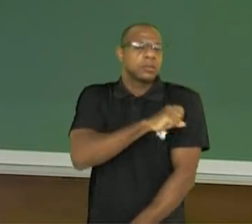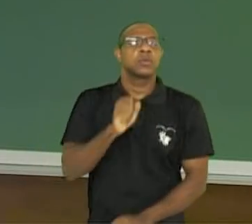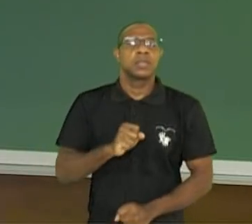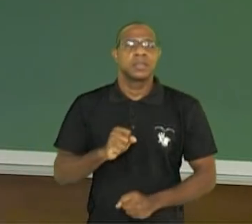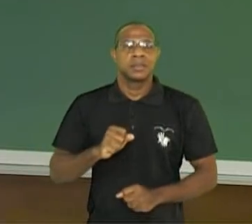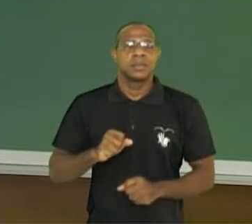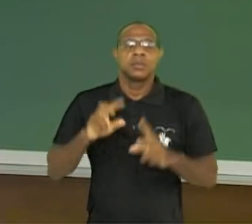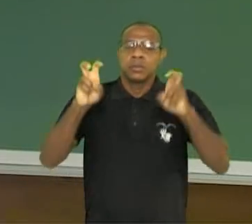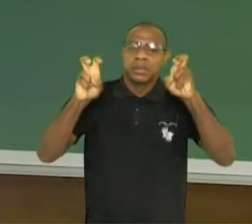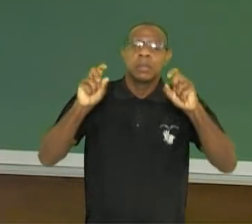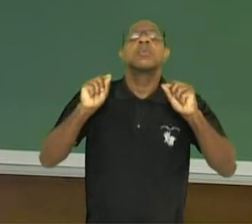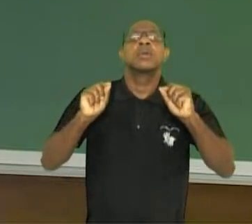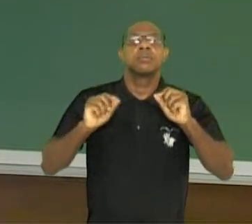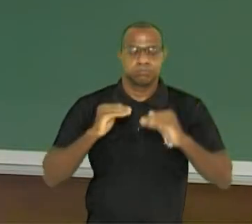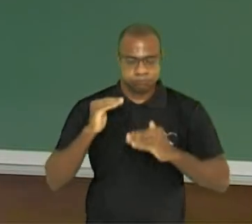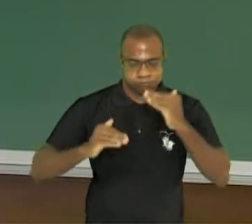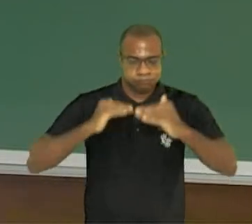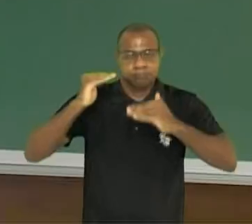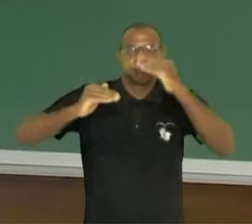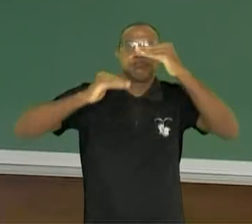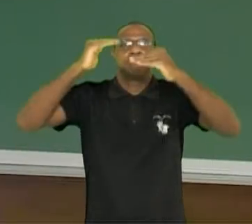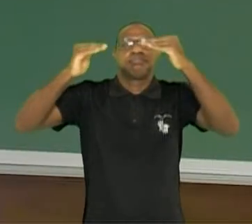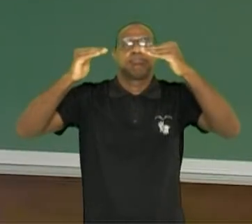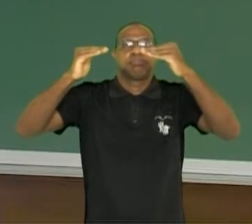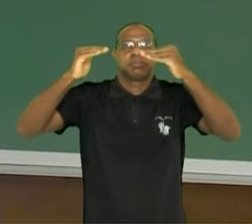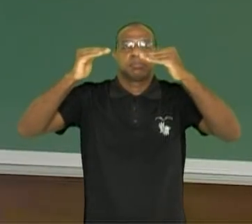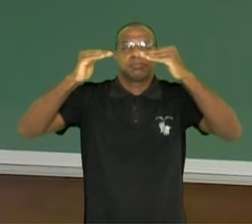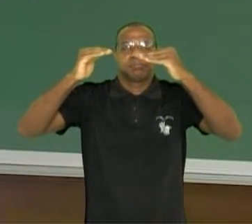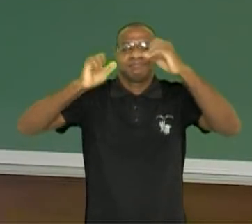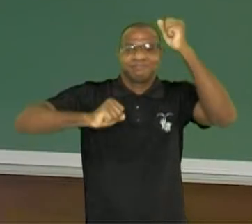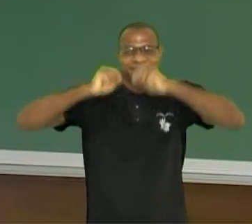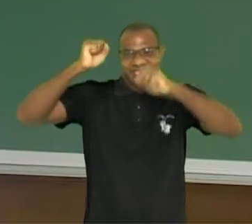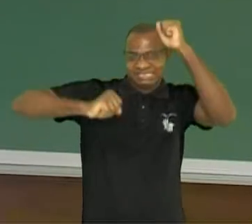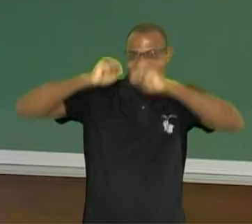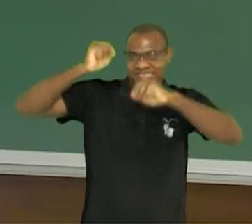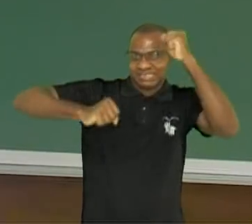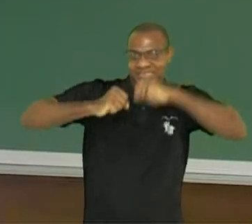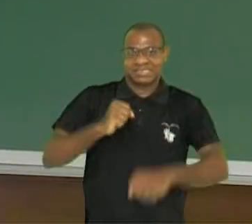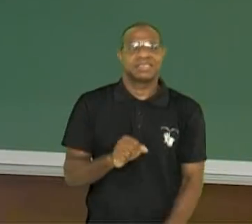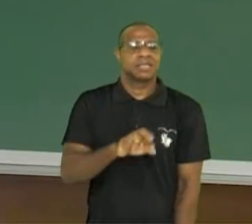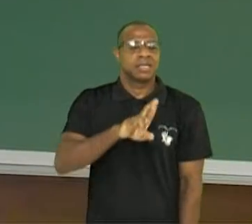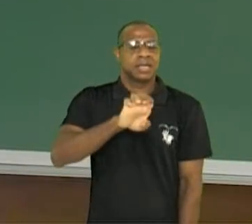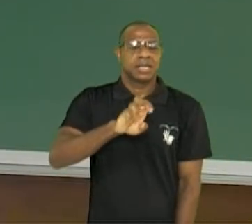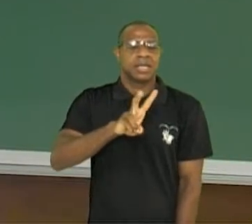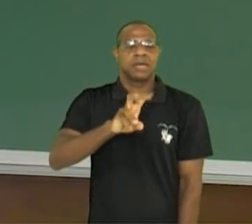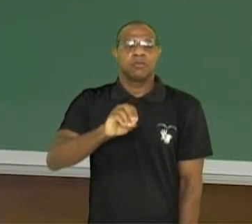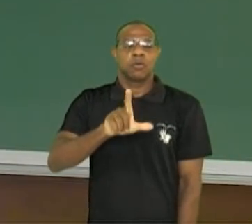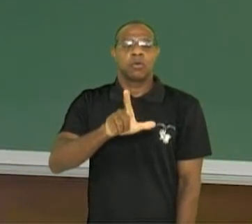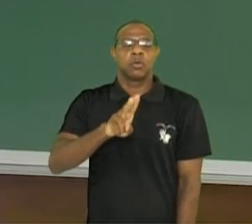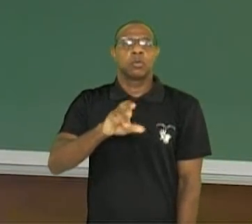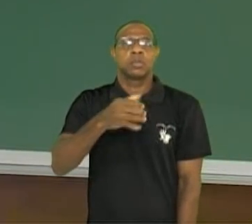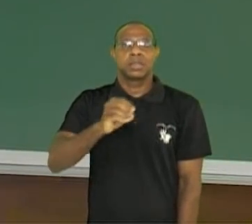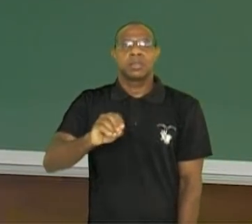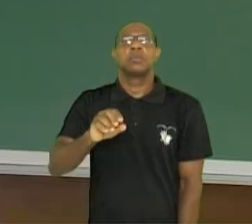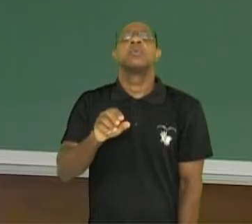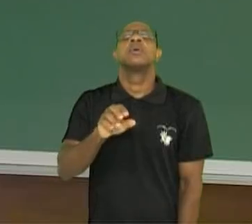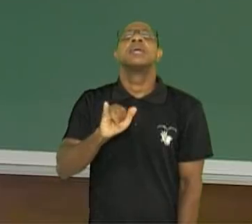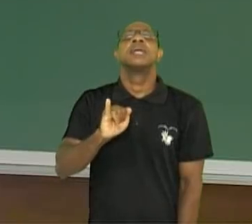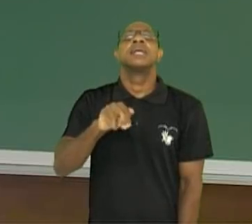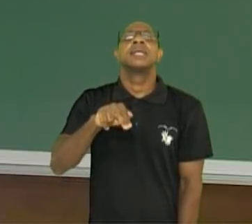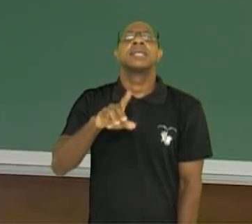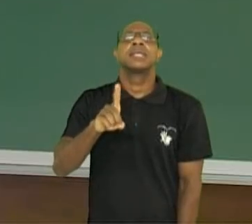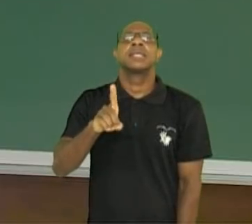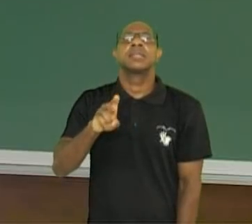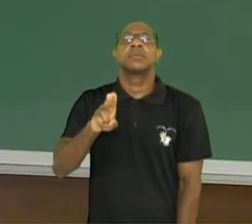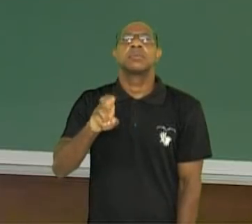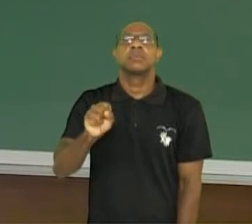Revolução Industrial. Enquanto isso, para a gente começar nossa aula, preciso que você separe os materiais que nós vamos